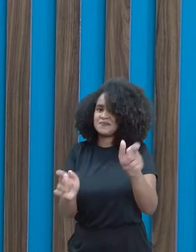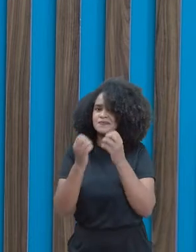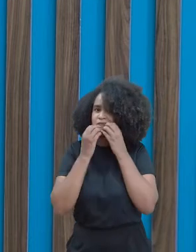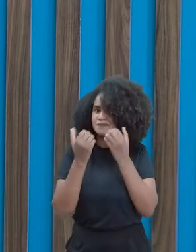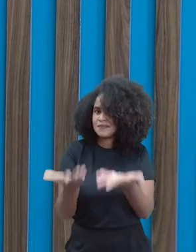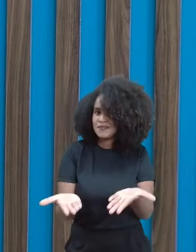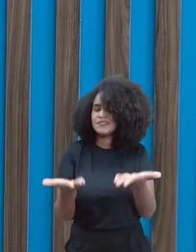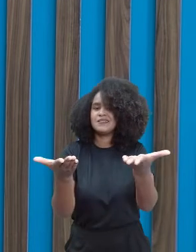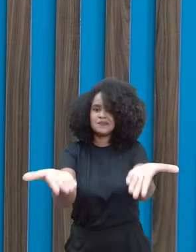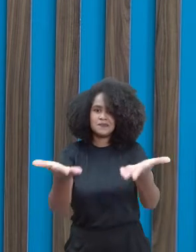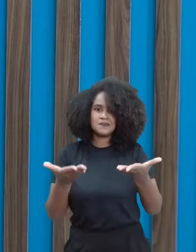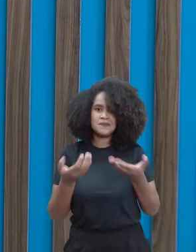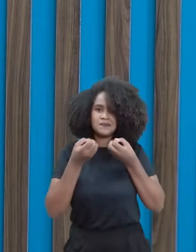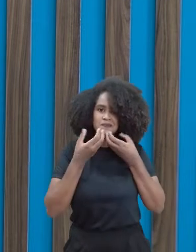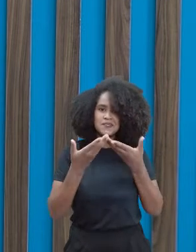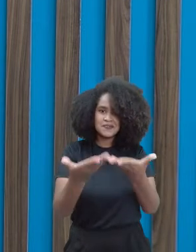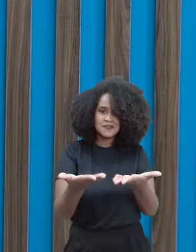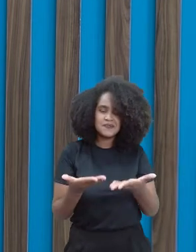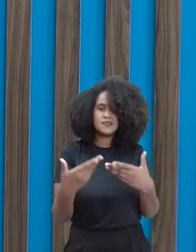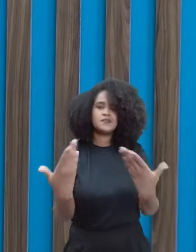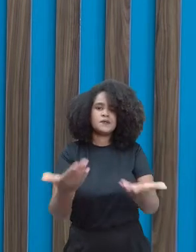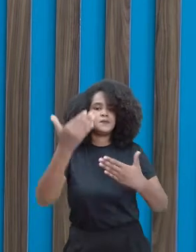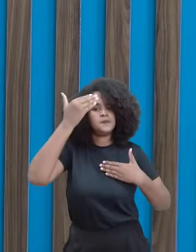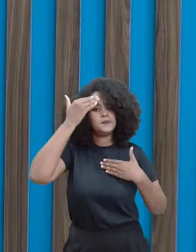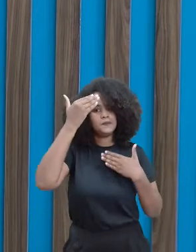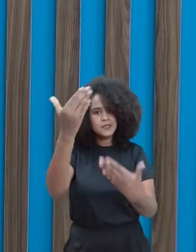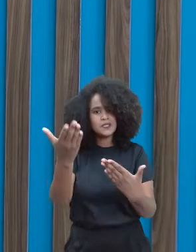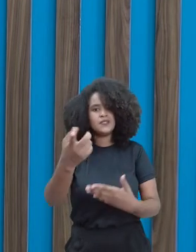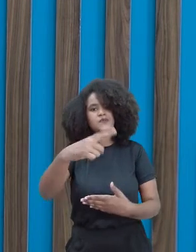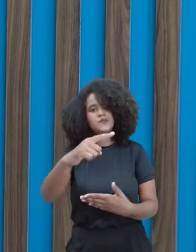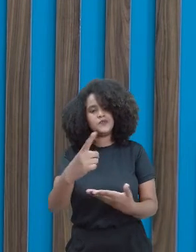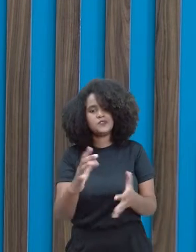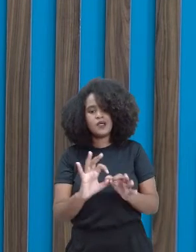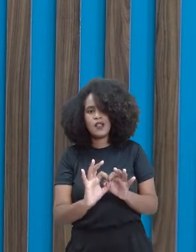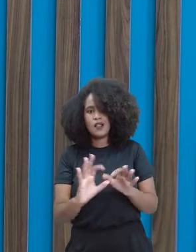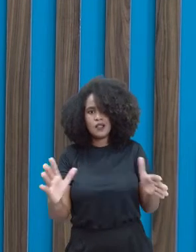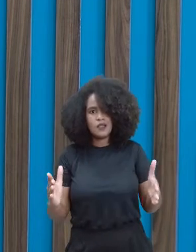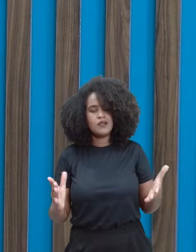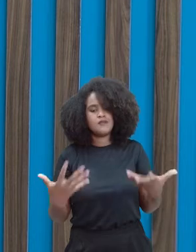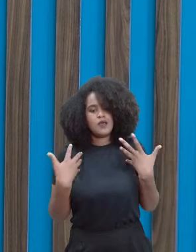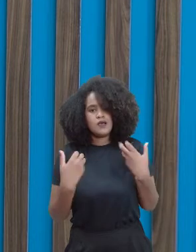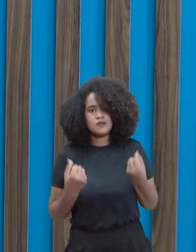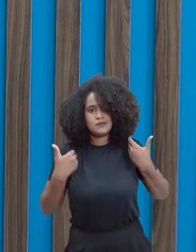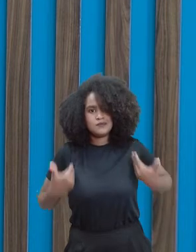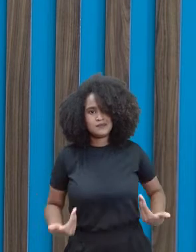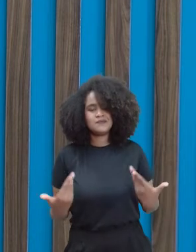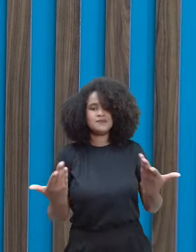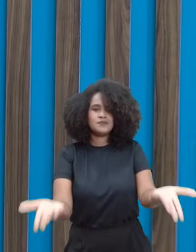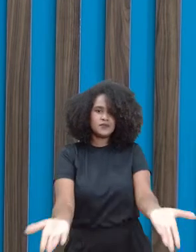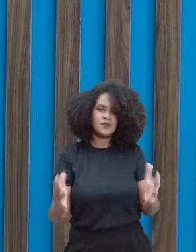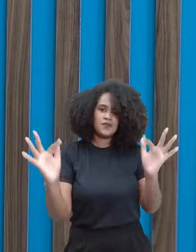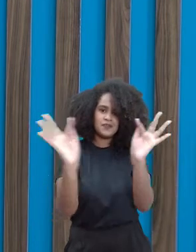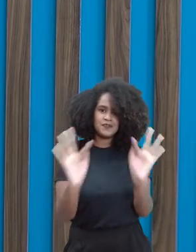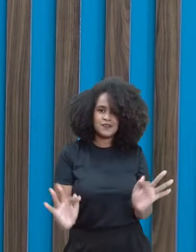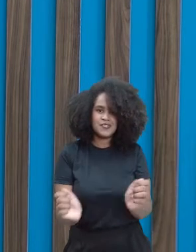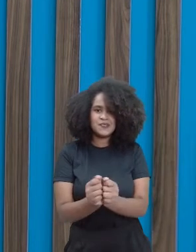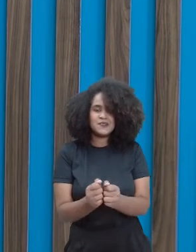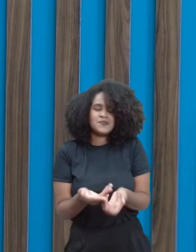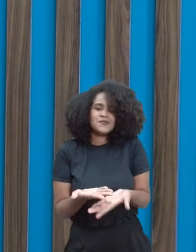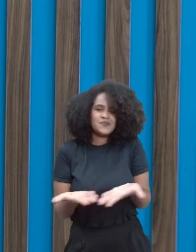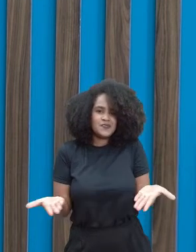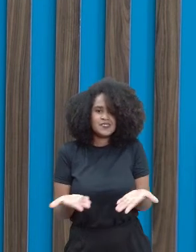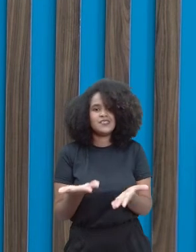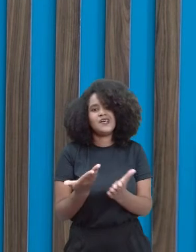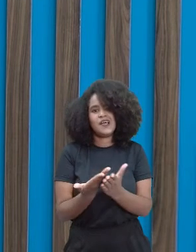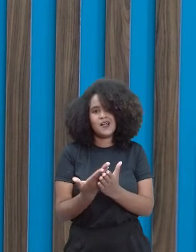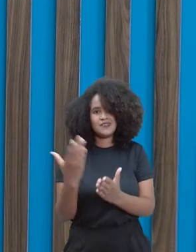Sejam bem-vindos. Obrigada por abrir a casa de vocês para nos receber. Estamos muito felizes em estar aqui para mais uma aula